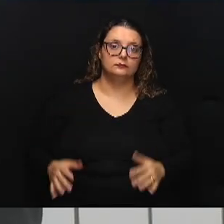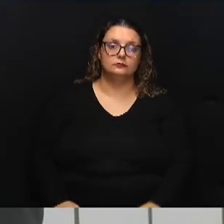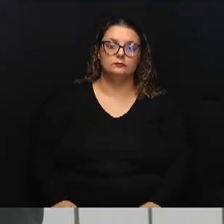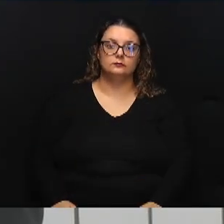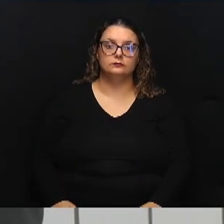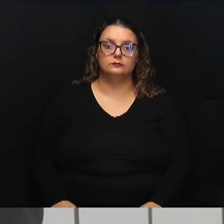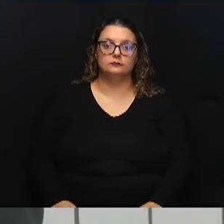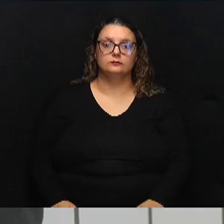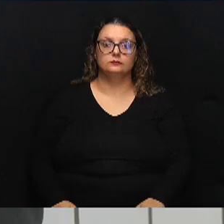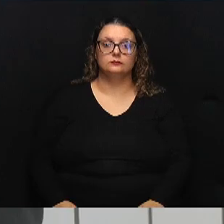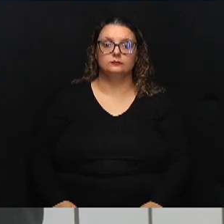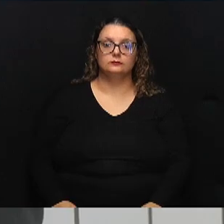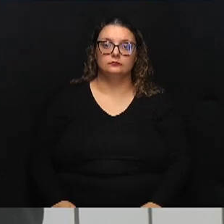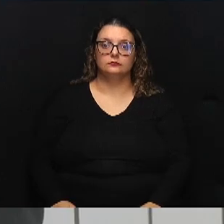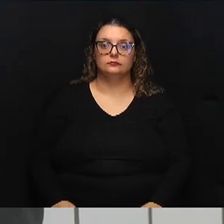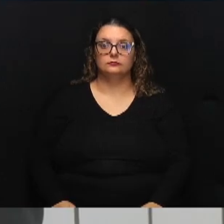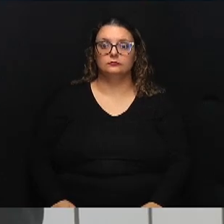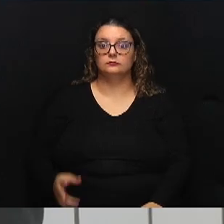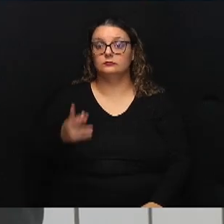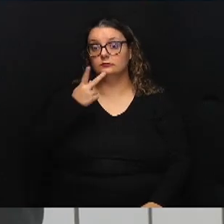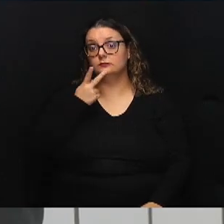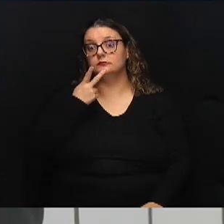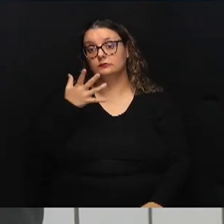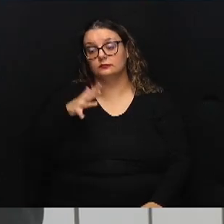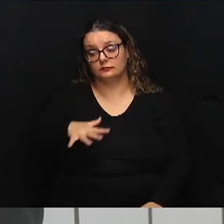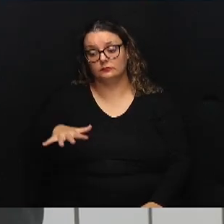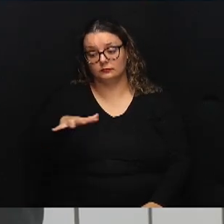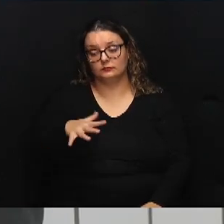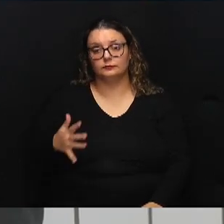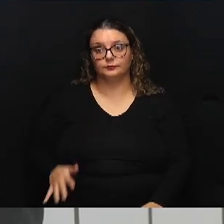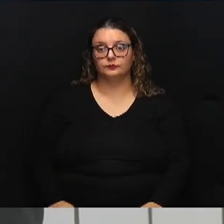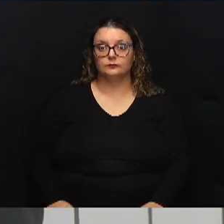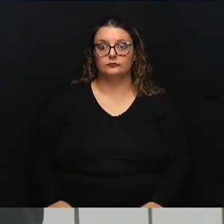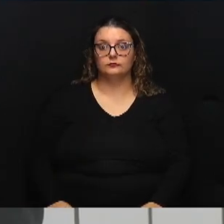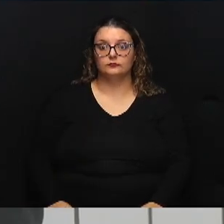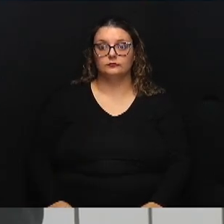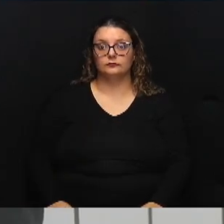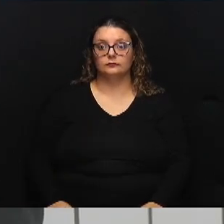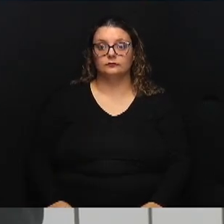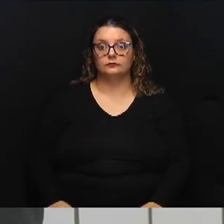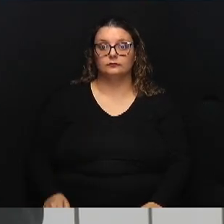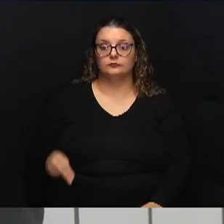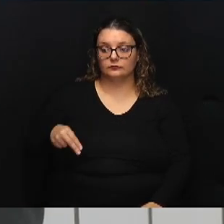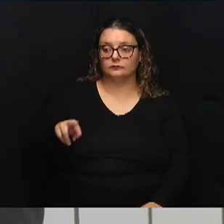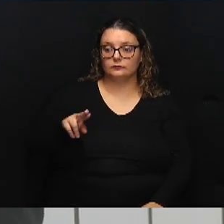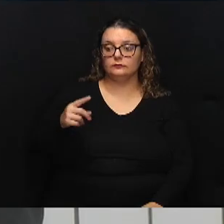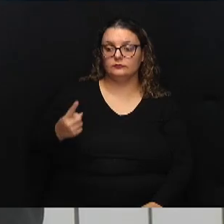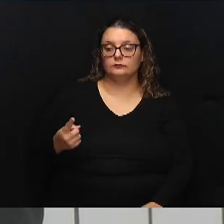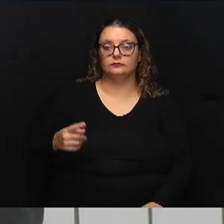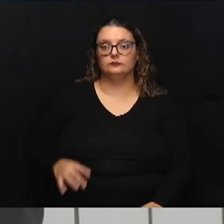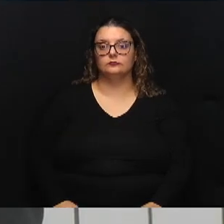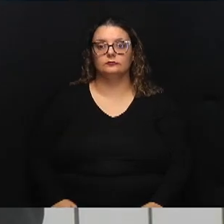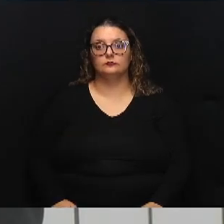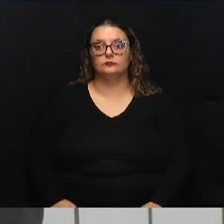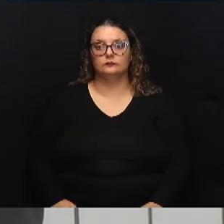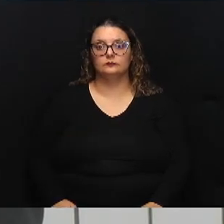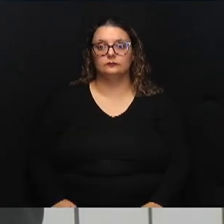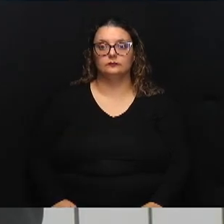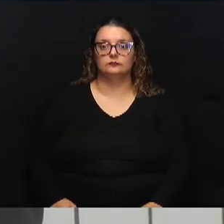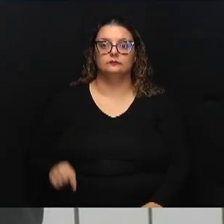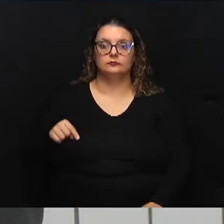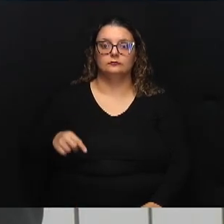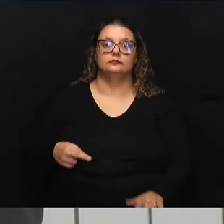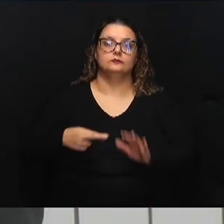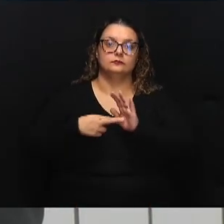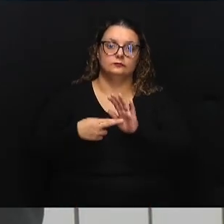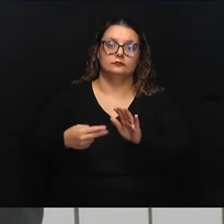através alegando, né, essa parte da NR1. Né? E isso representa um